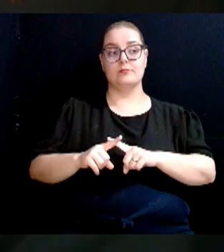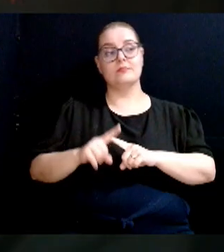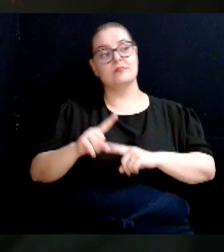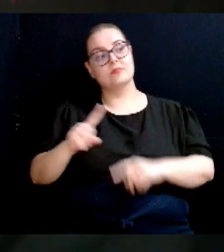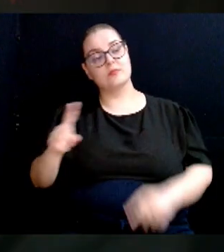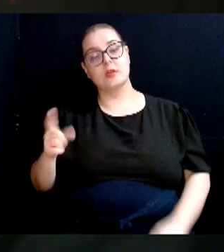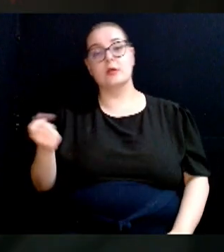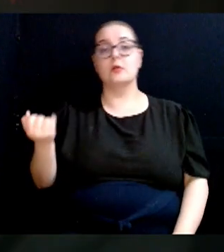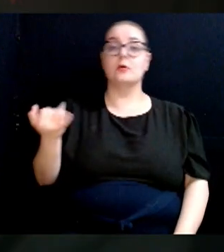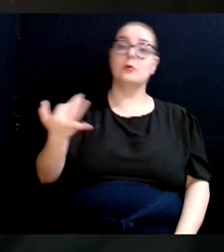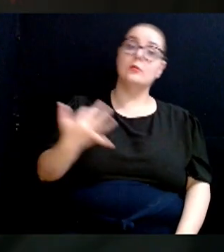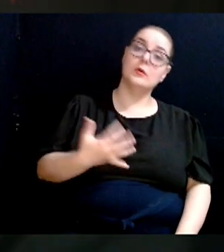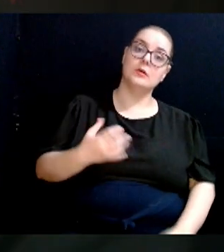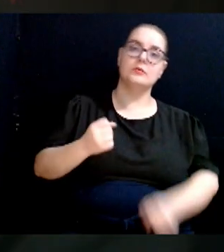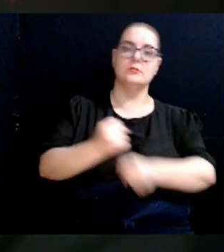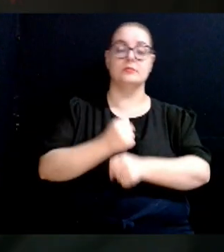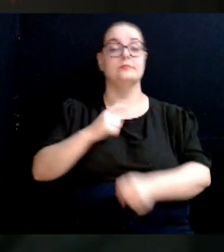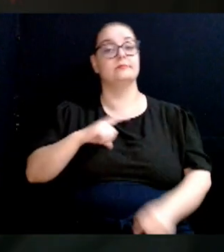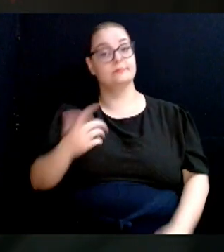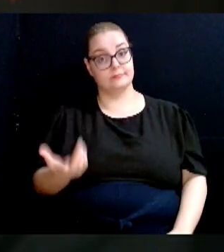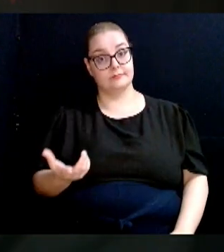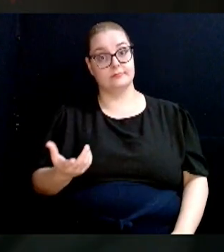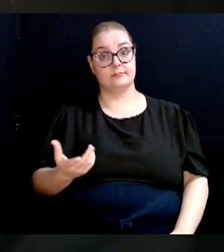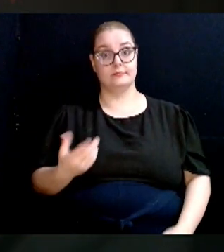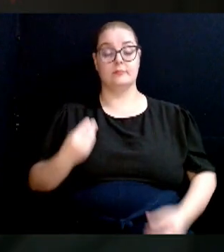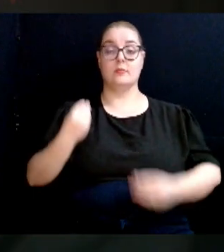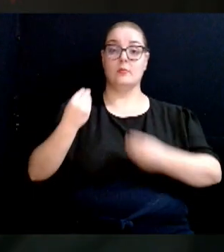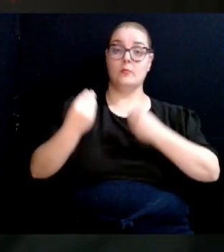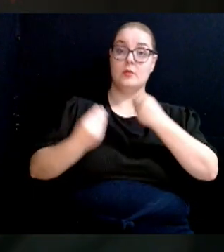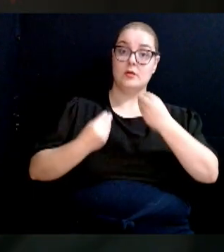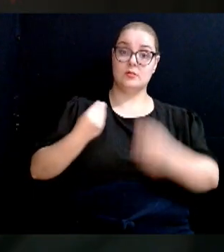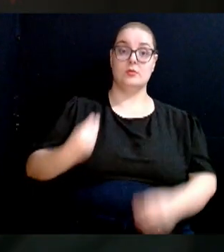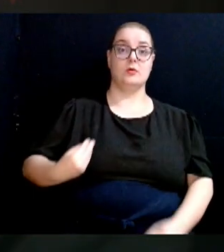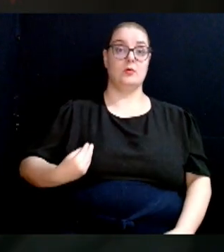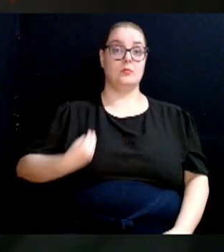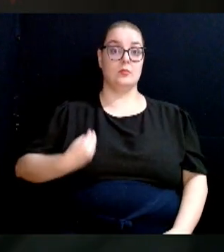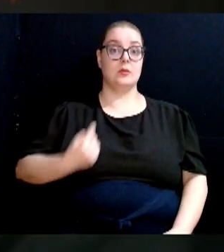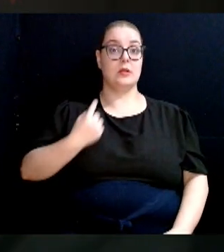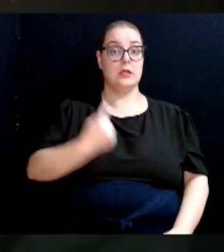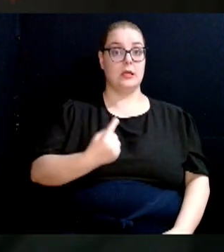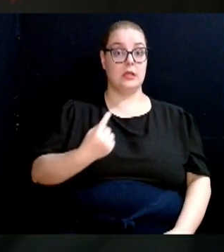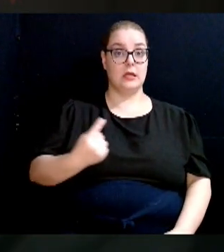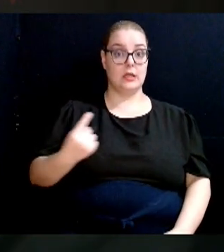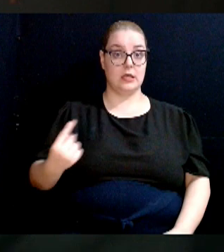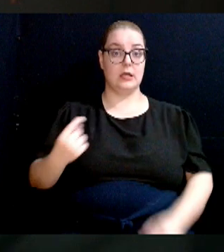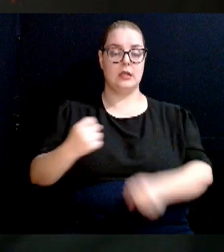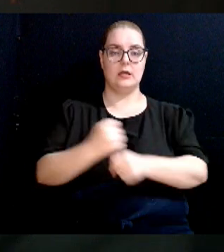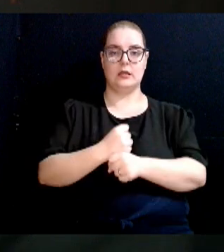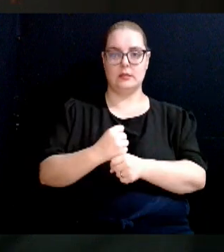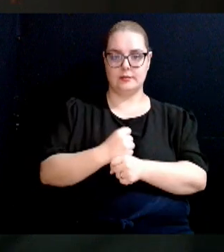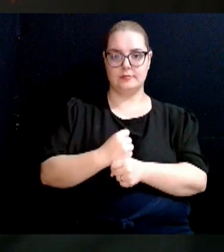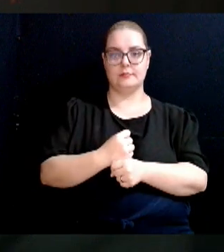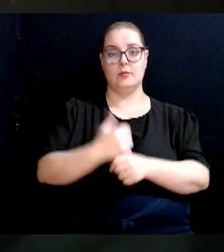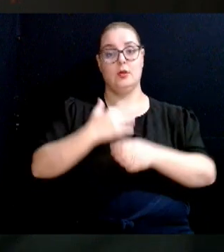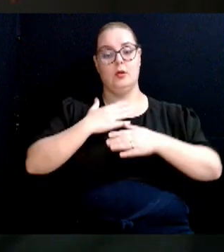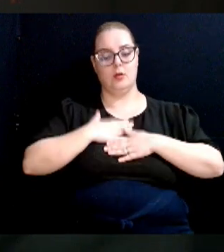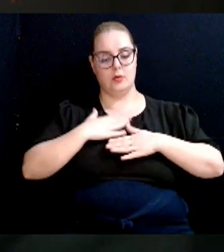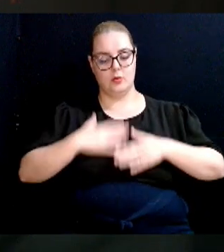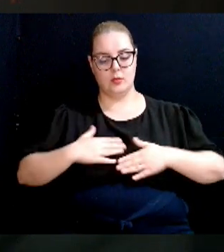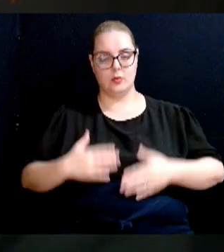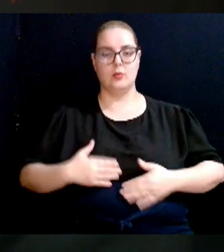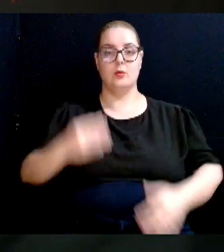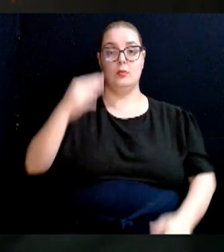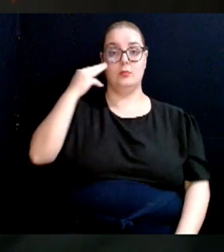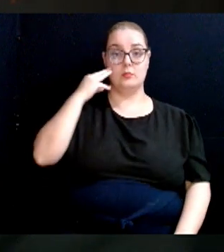anos temos, né? Mas como estamos vivendo cada um desses anos. Cuidar do corpo, da mente, das